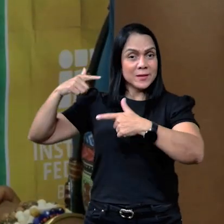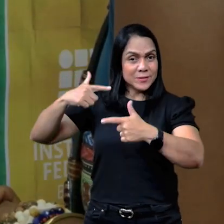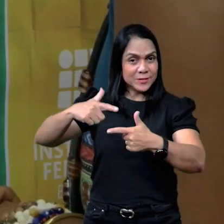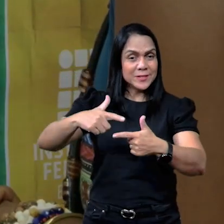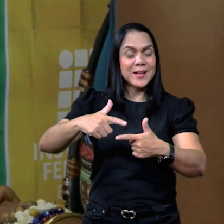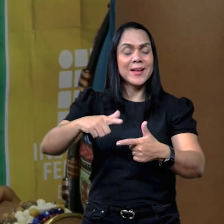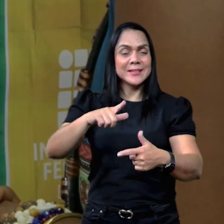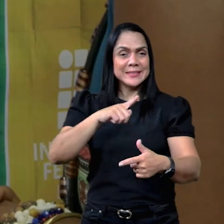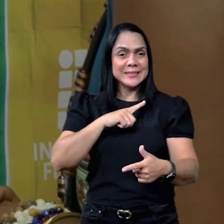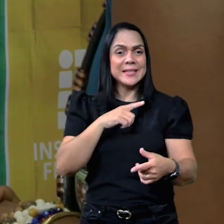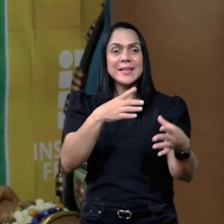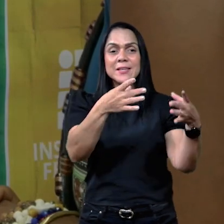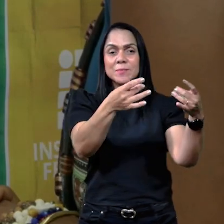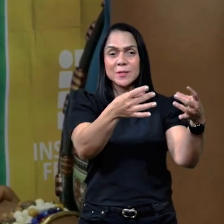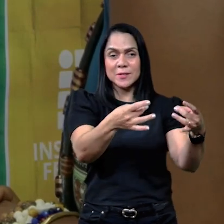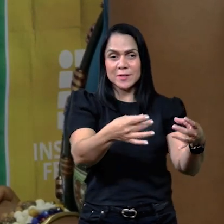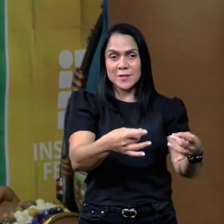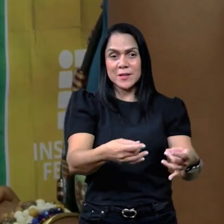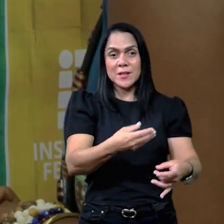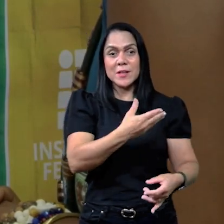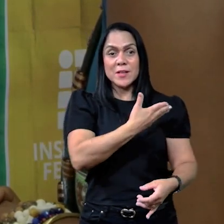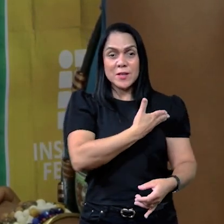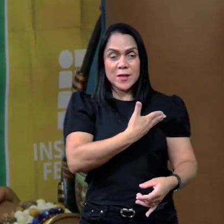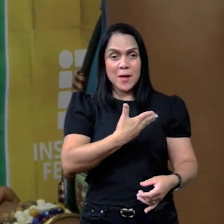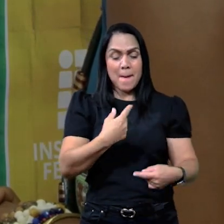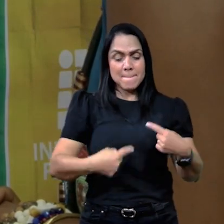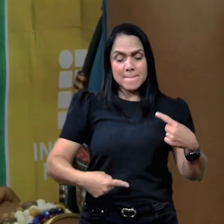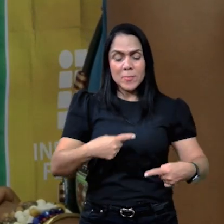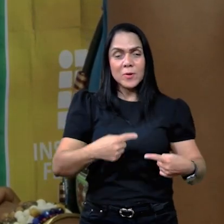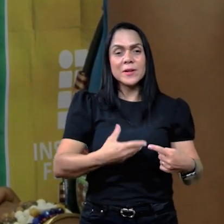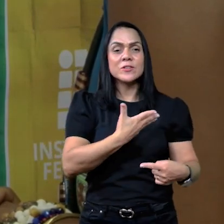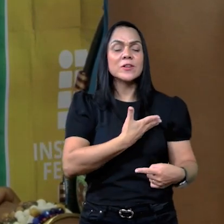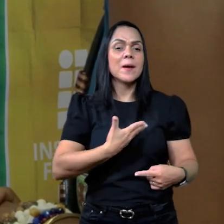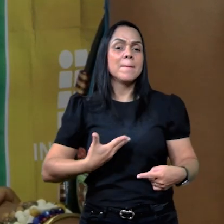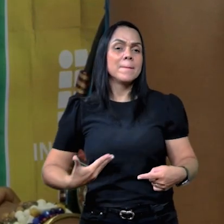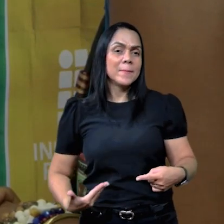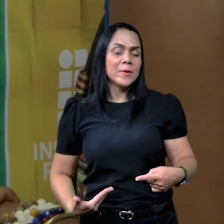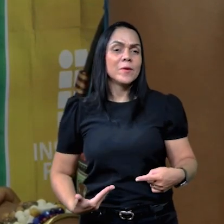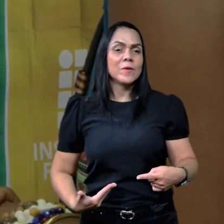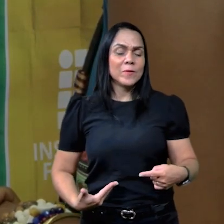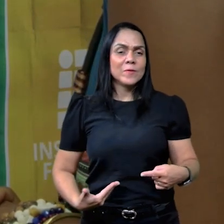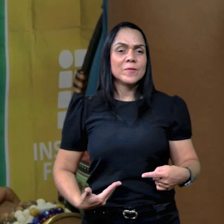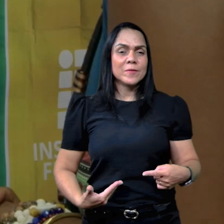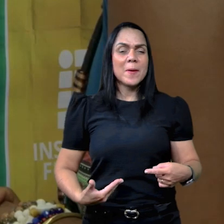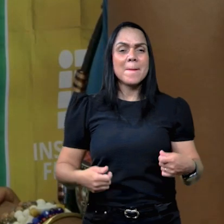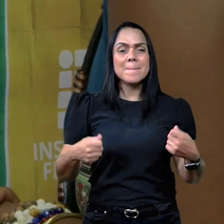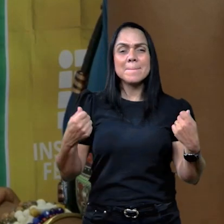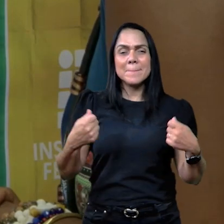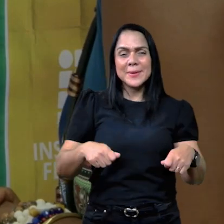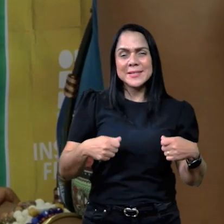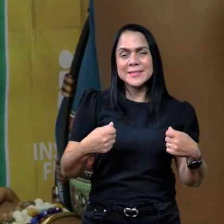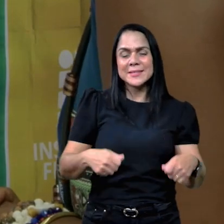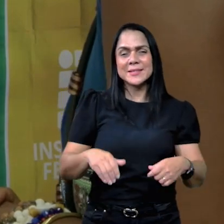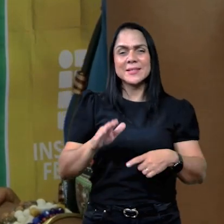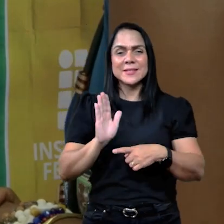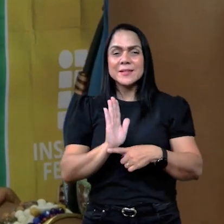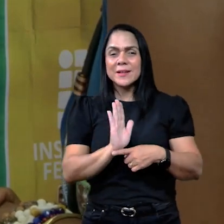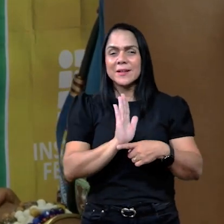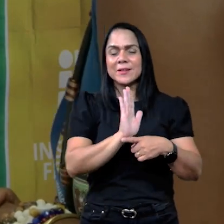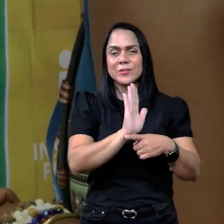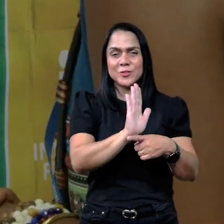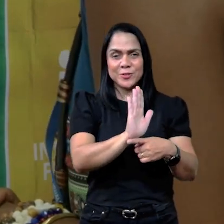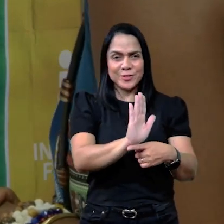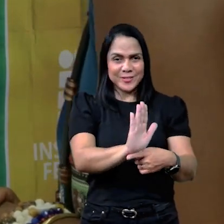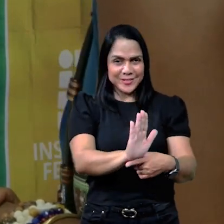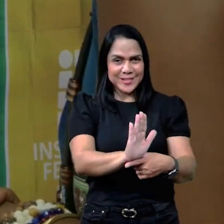têm especificidades em que as políticas públicas elas devem sair de suas caixinhas para que